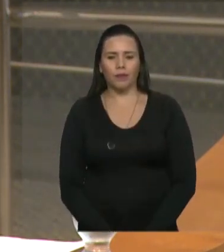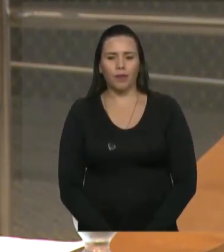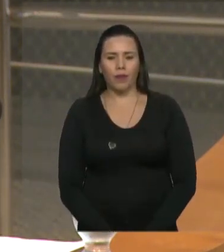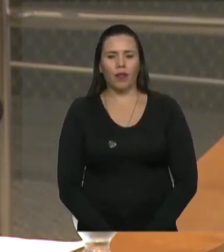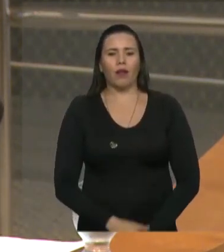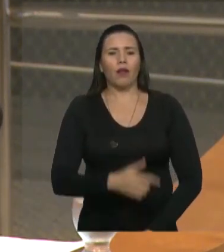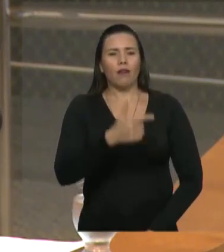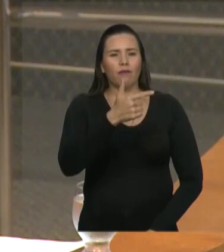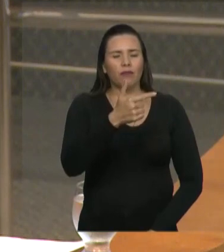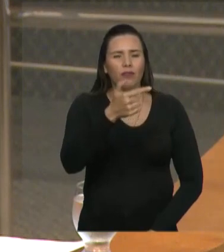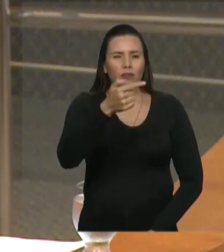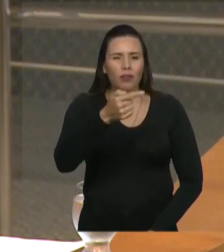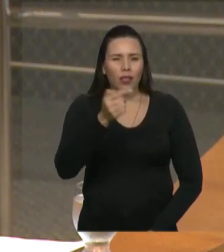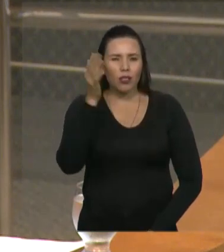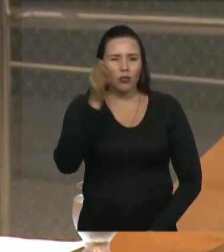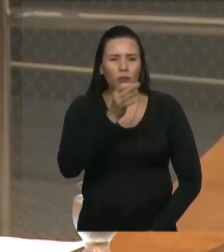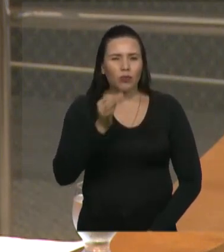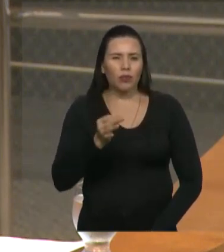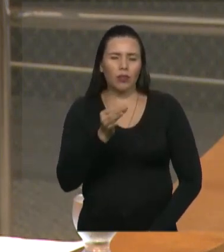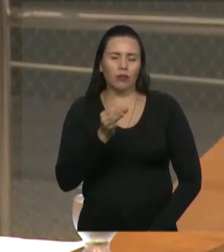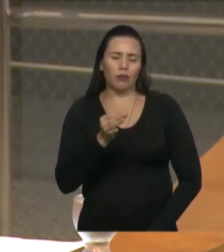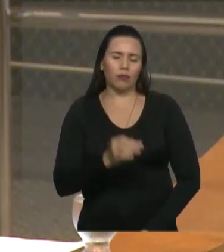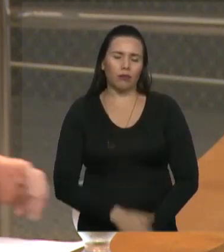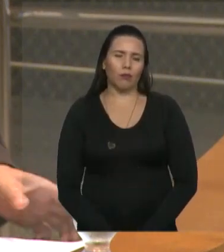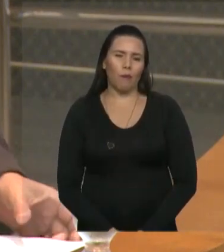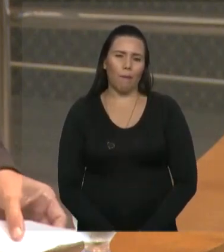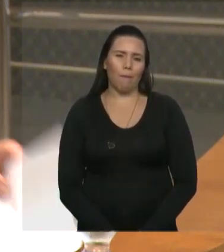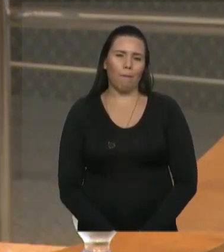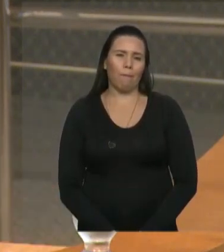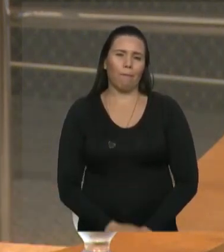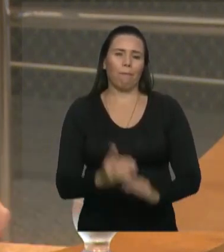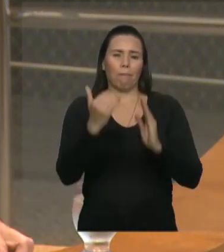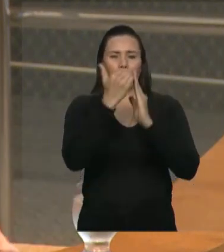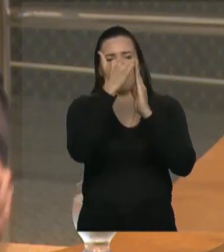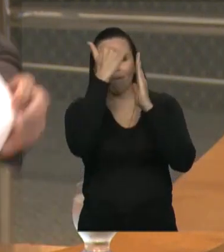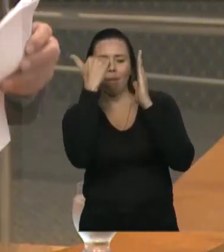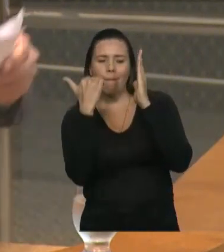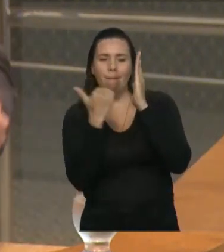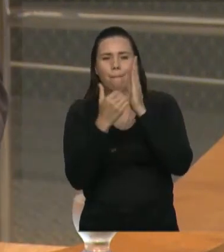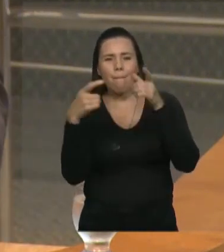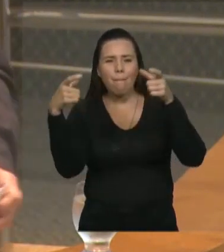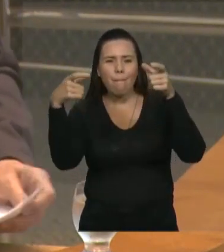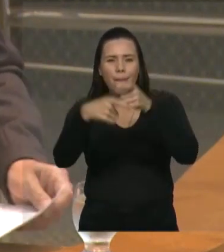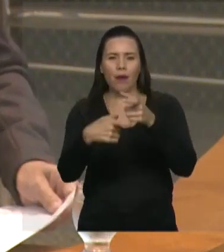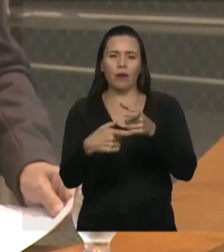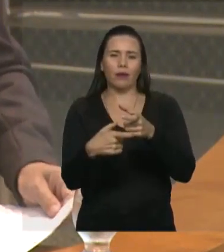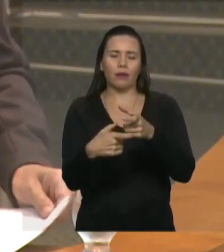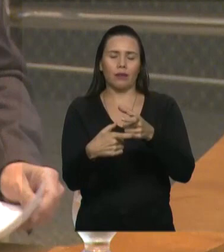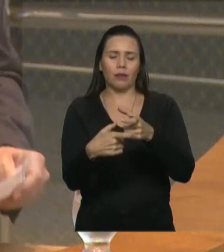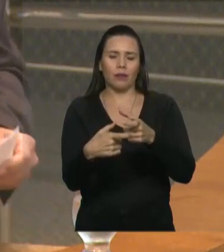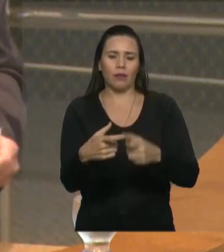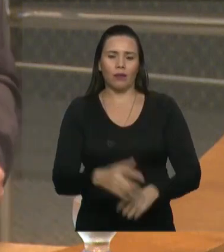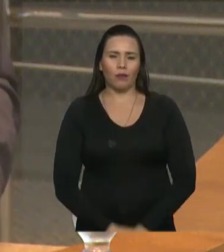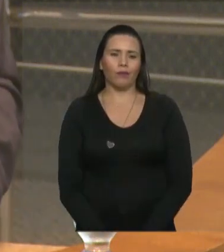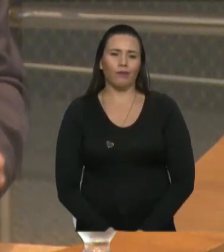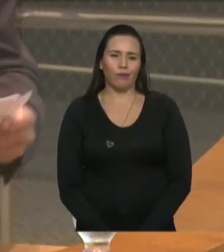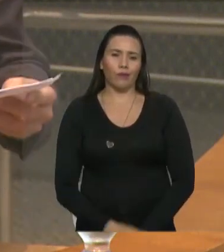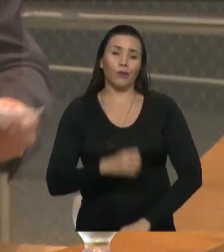27% menos do que do ano passado para a questão do esgoto. Testemunho vivo, claro, de que nada será